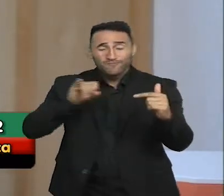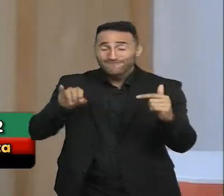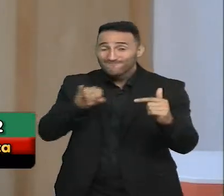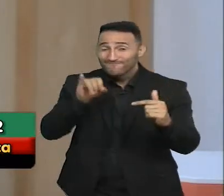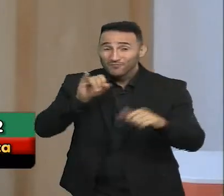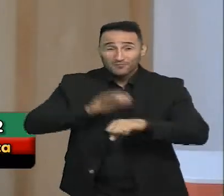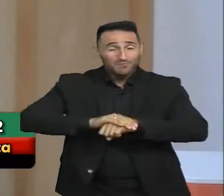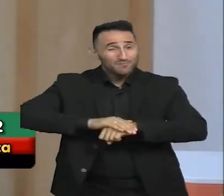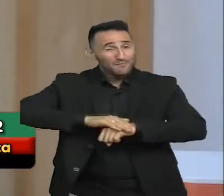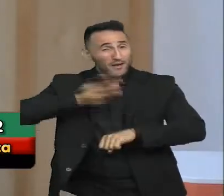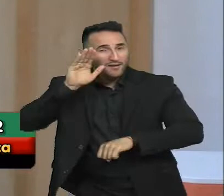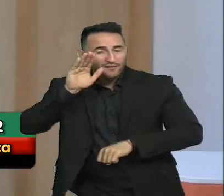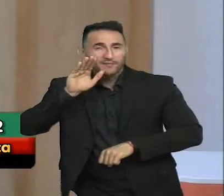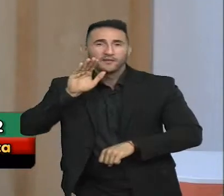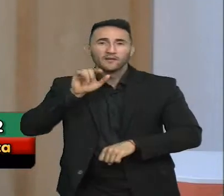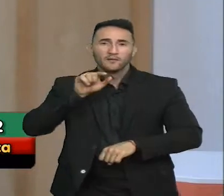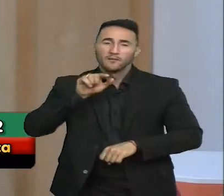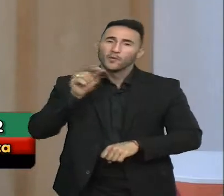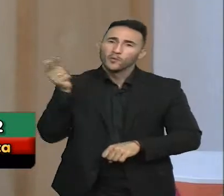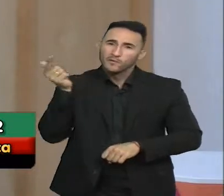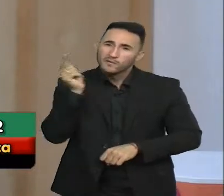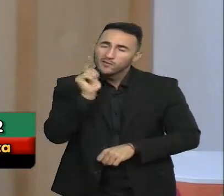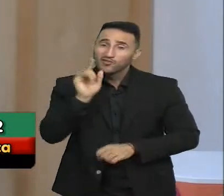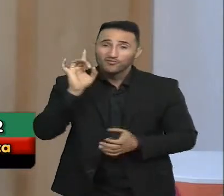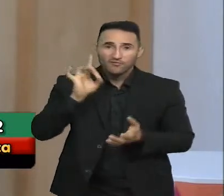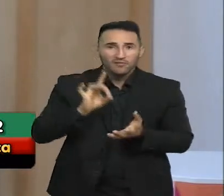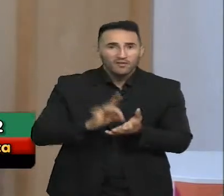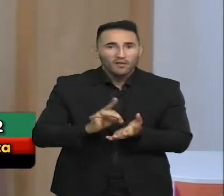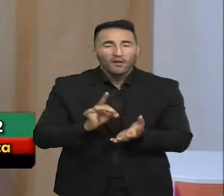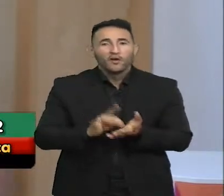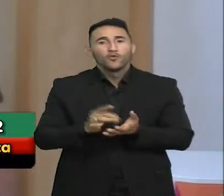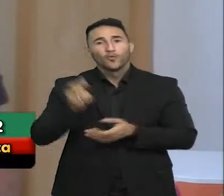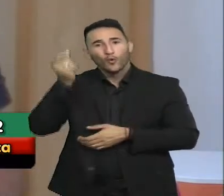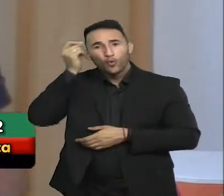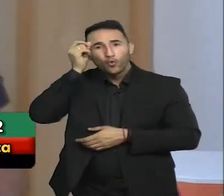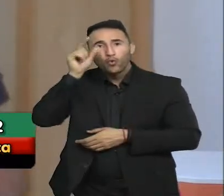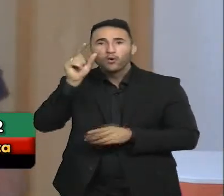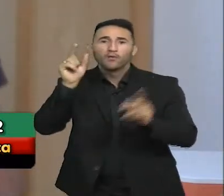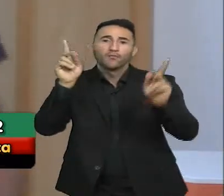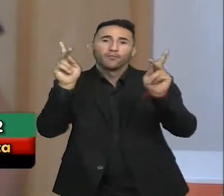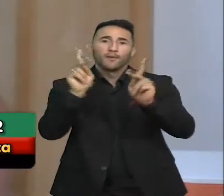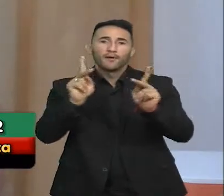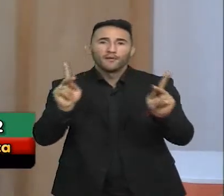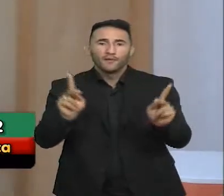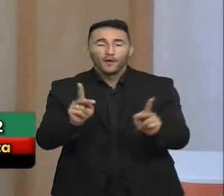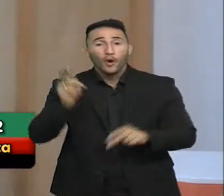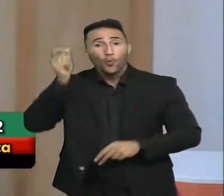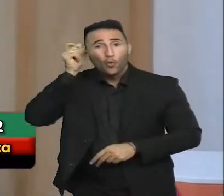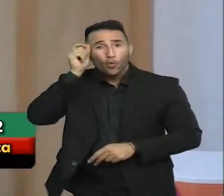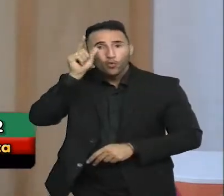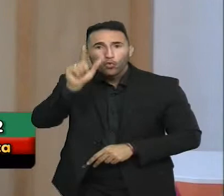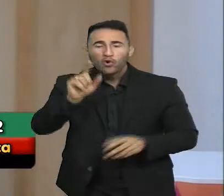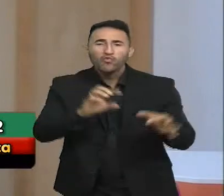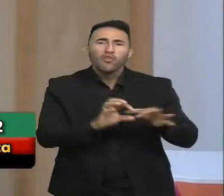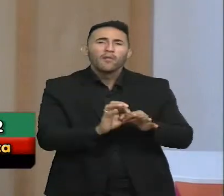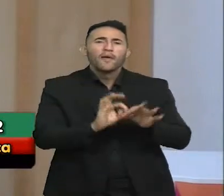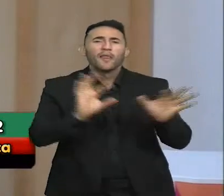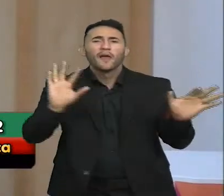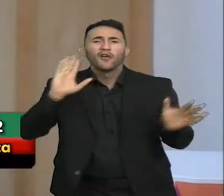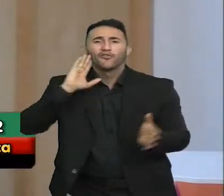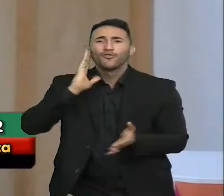fundamental para que possamos alcançar, de fato, uma cultura de paz e uma cultura de liberdade de